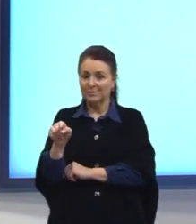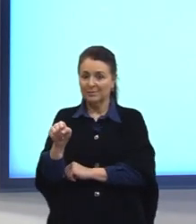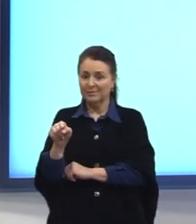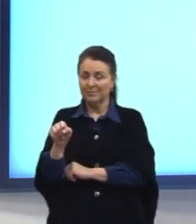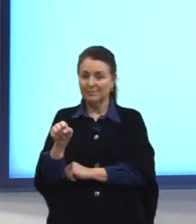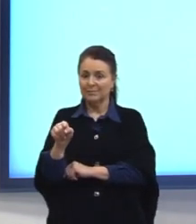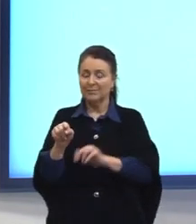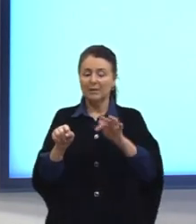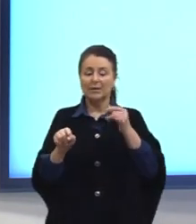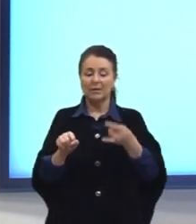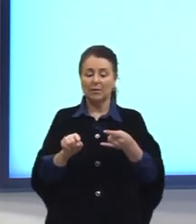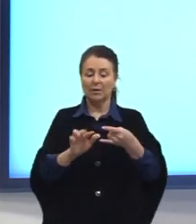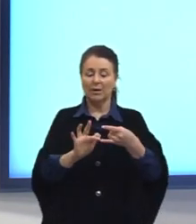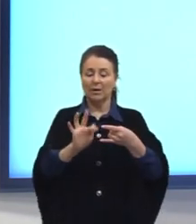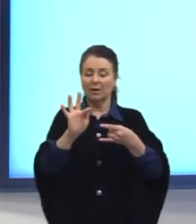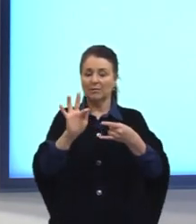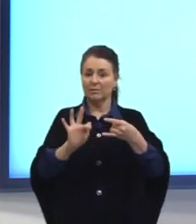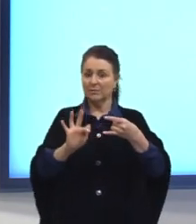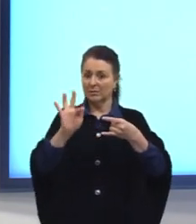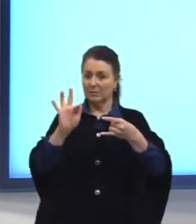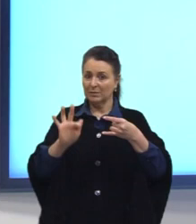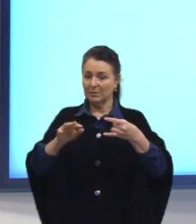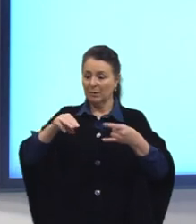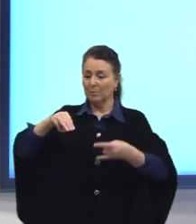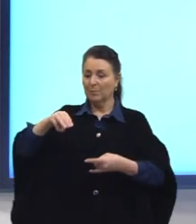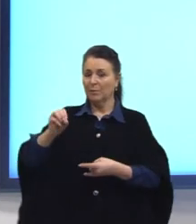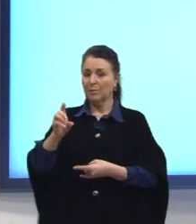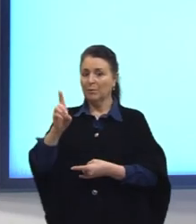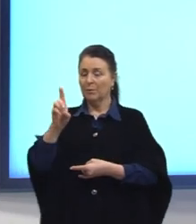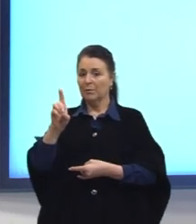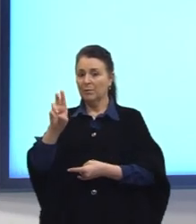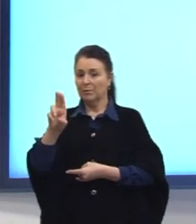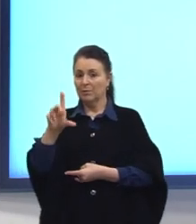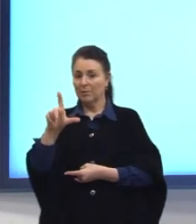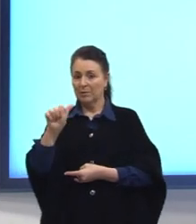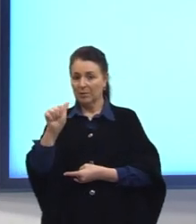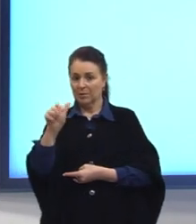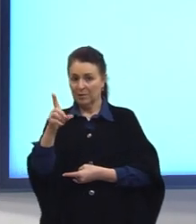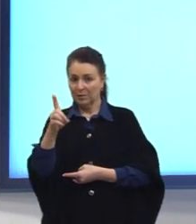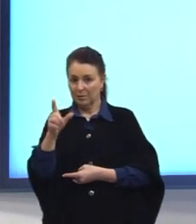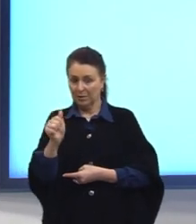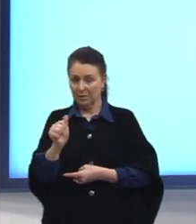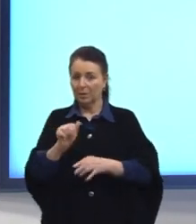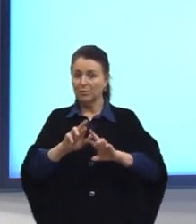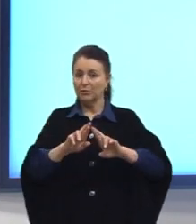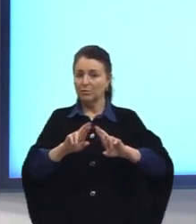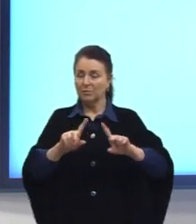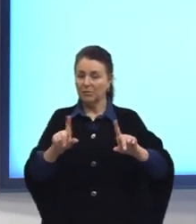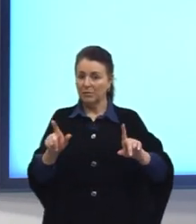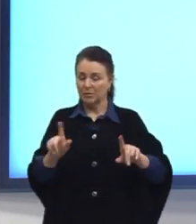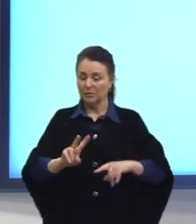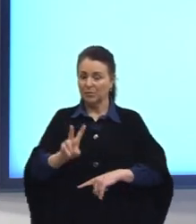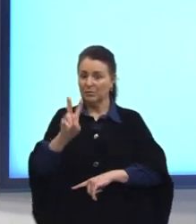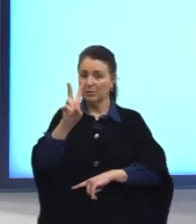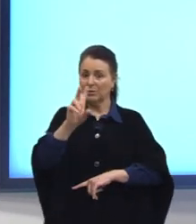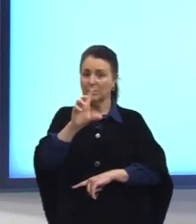e a frequência modulada também vai ter um valor diferente tá é aproximadamente então